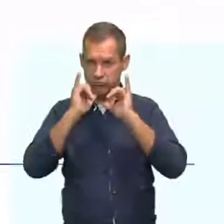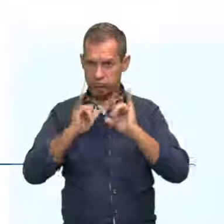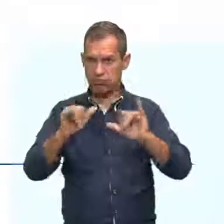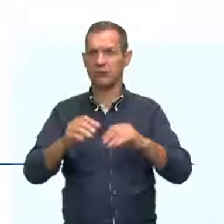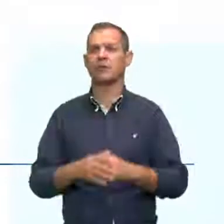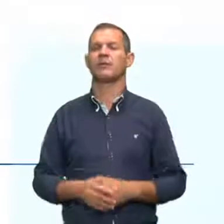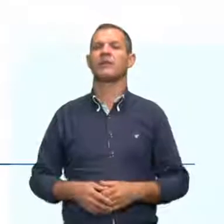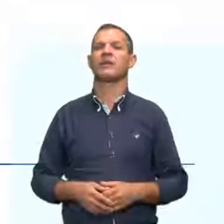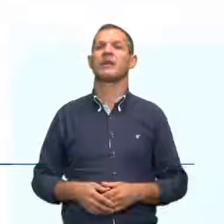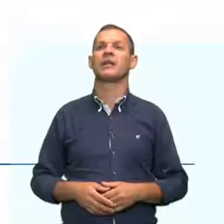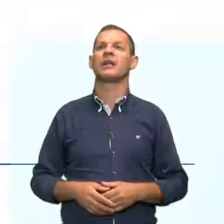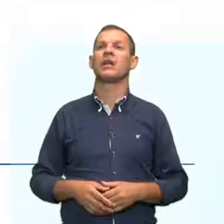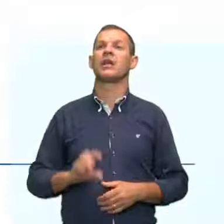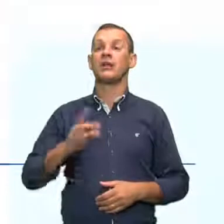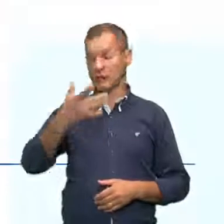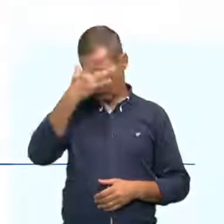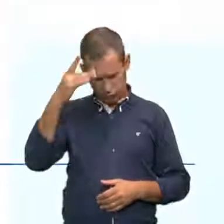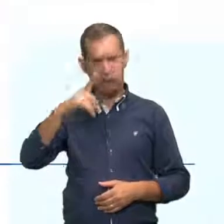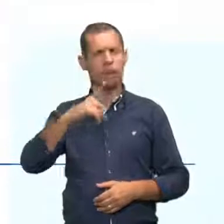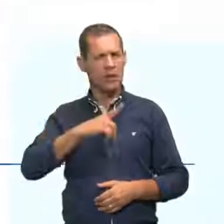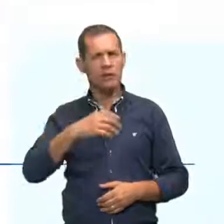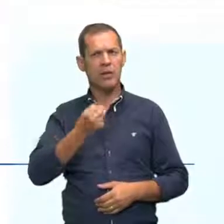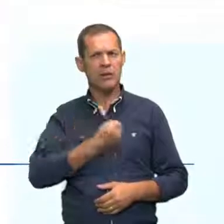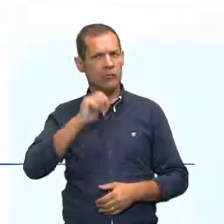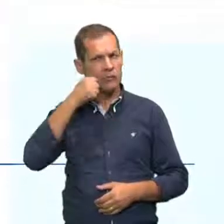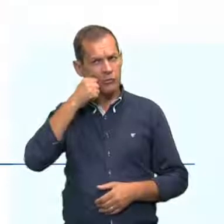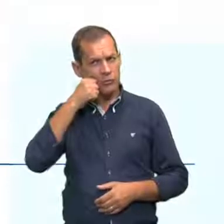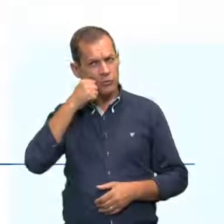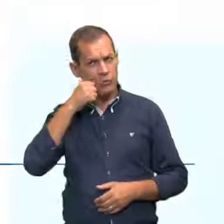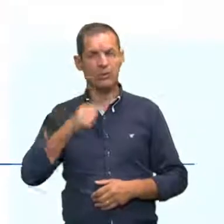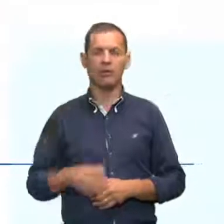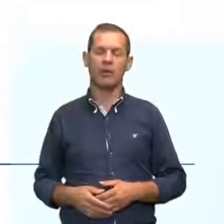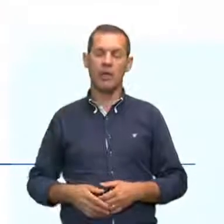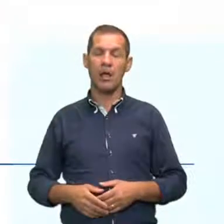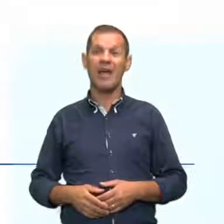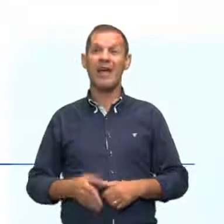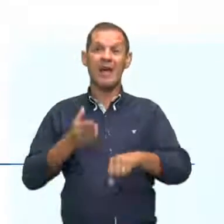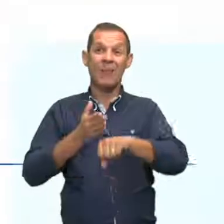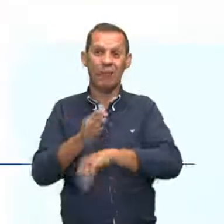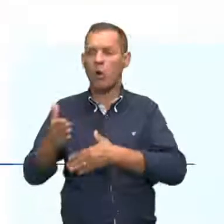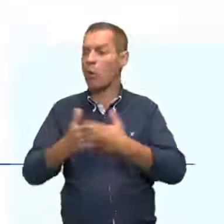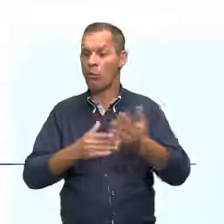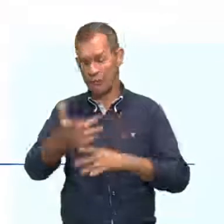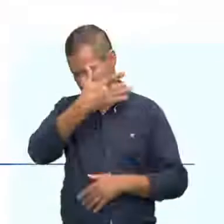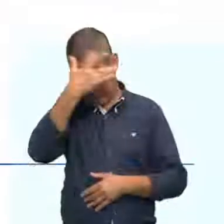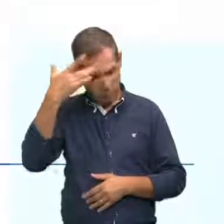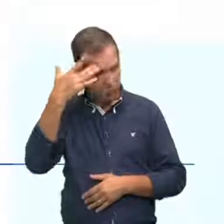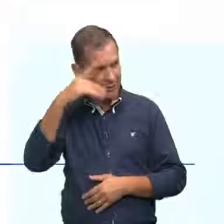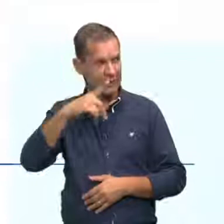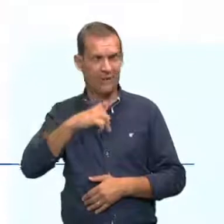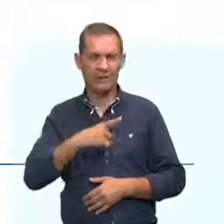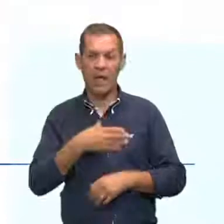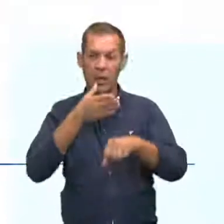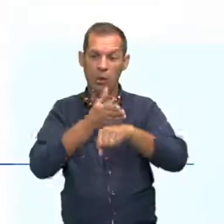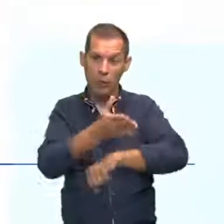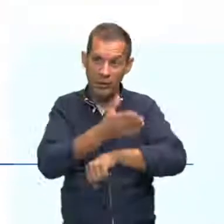mensagem e só pessoa autorizada possui essa chave pública. Não é qualquer pessoa que possui essa